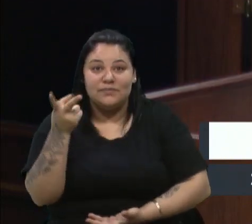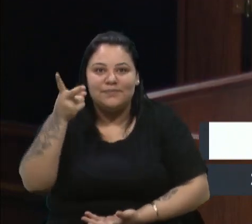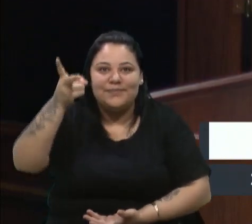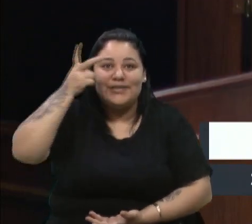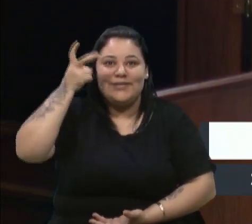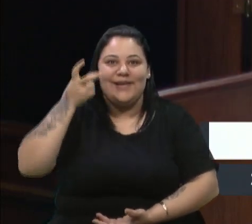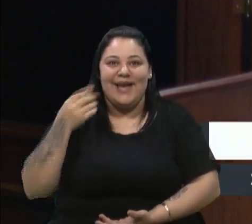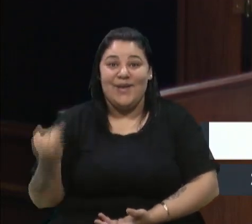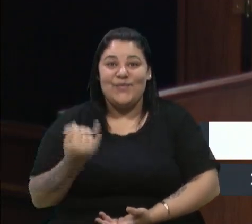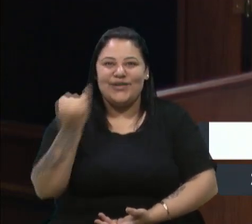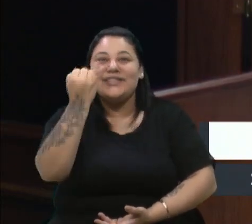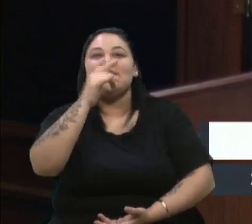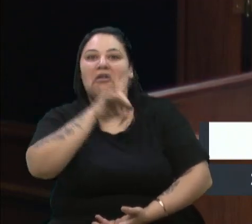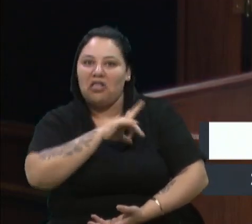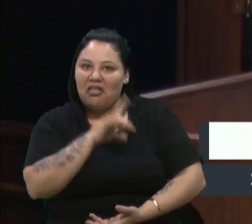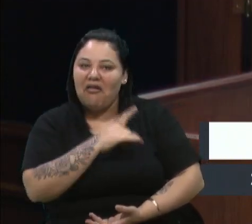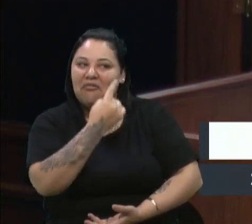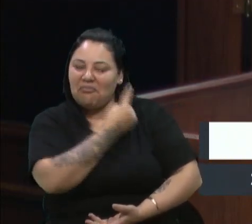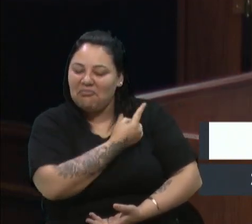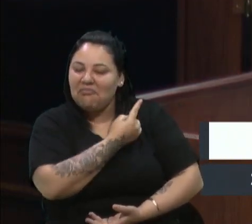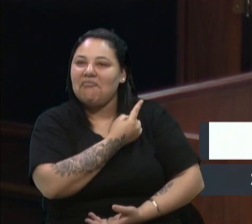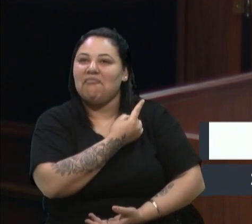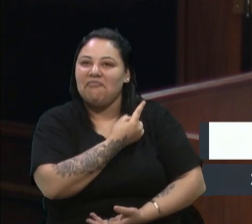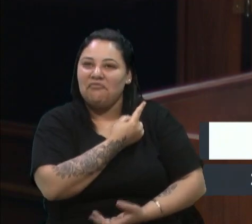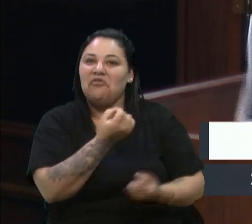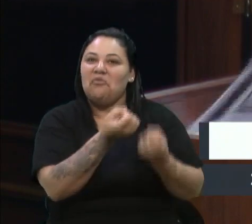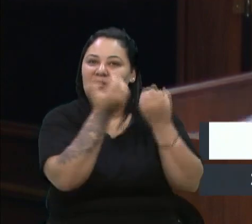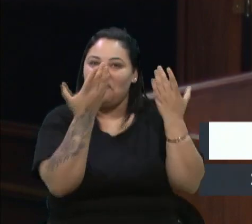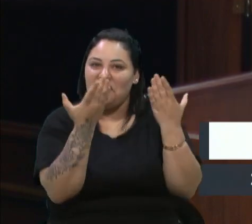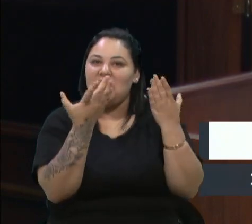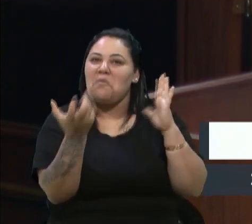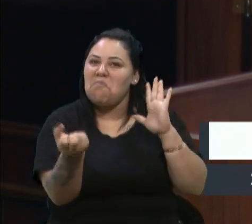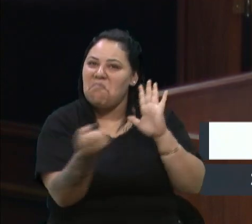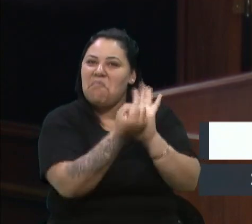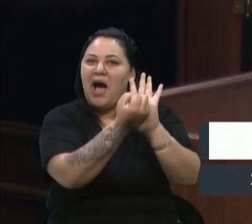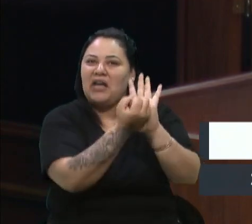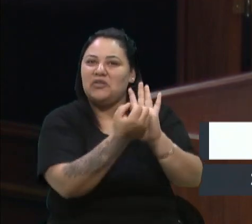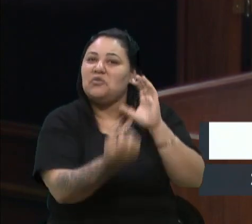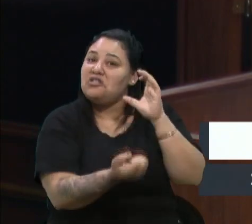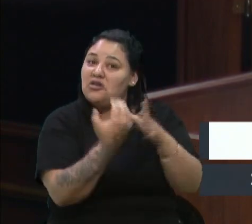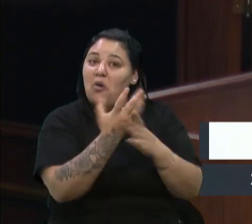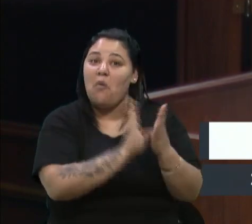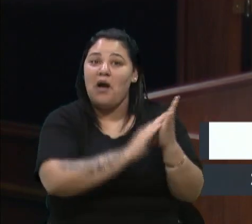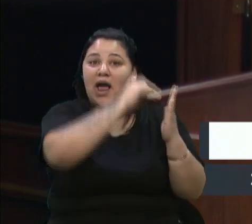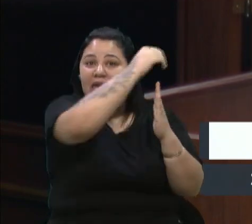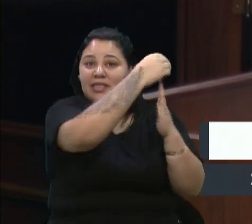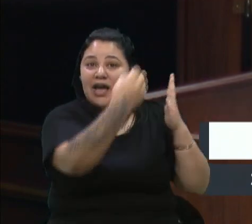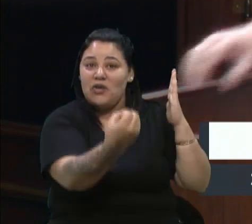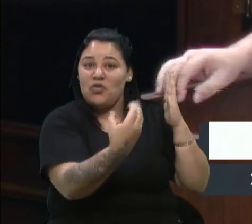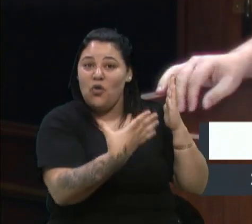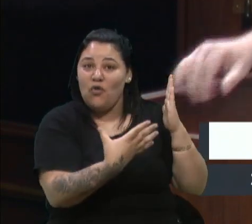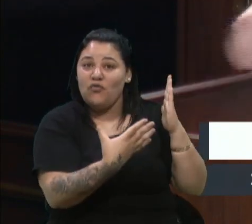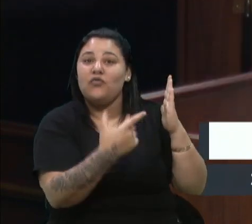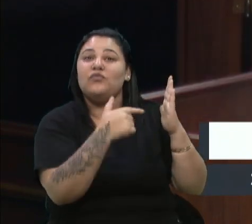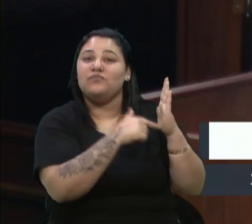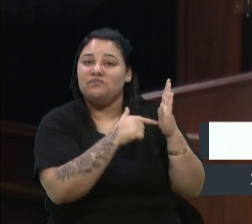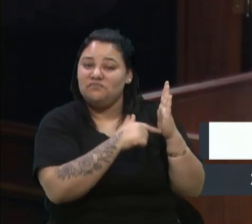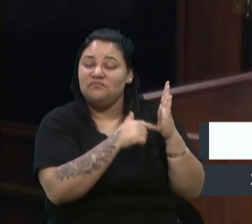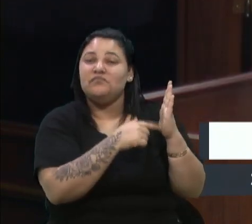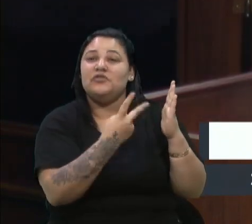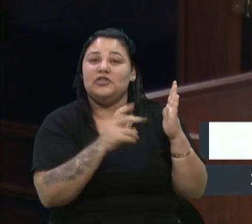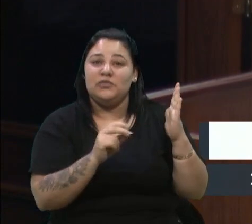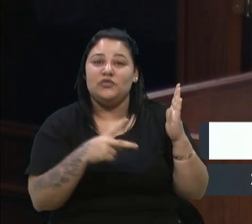a importância que teve essa mobilização desse evento, que cria um calendário totalmente novo para o ano de 2024,